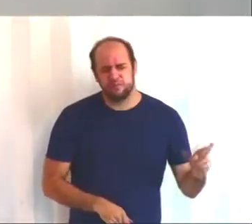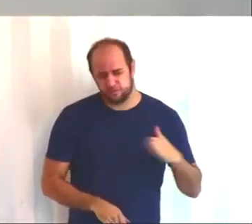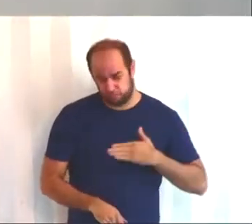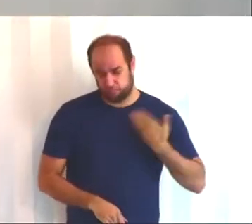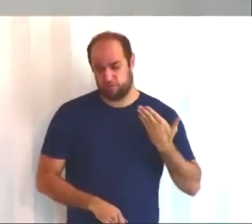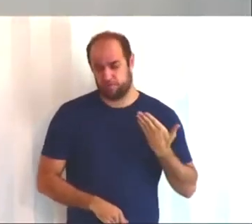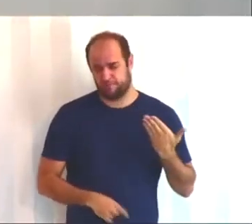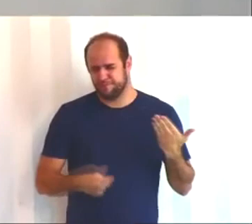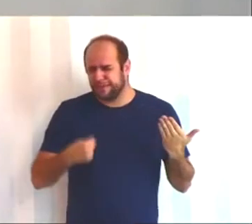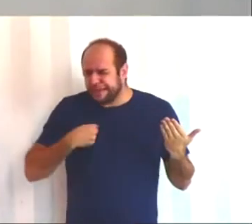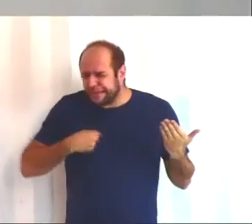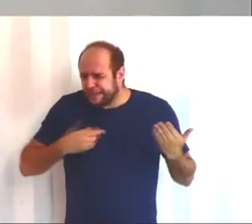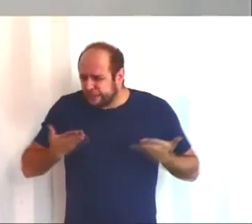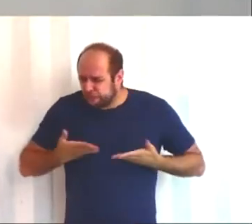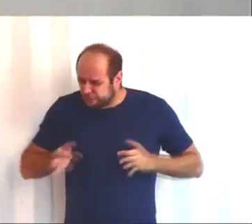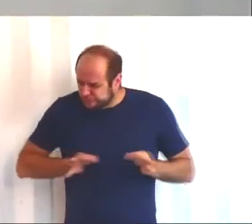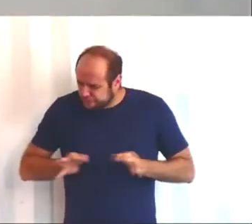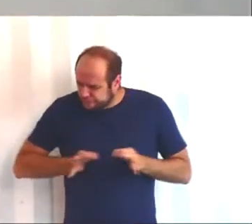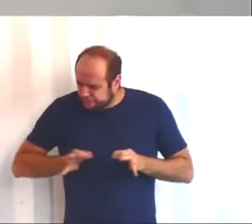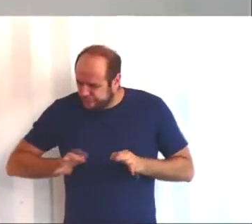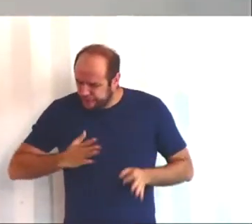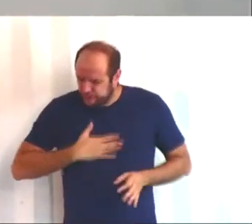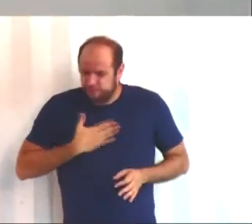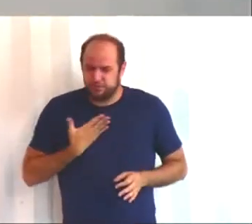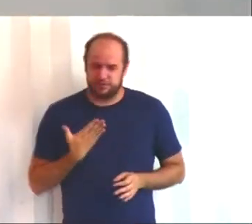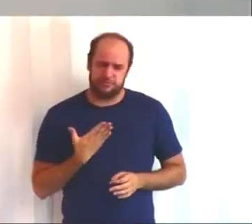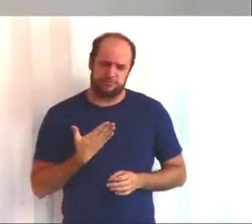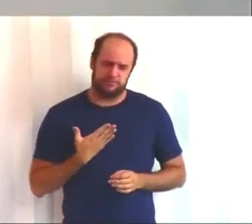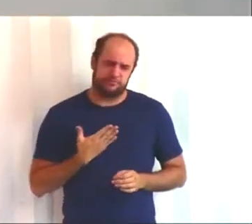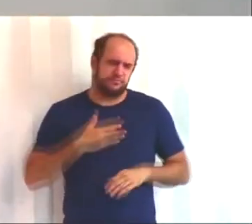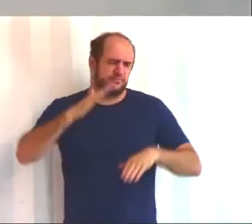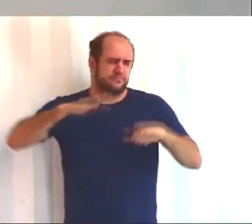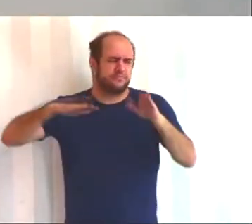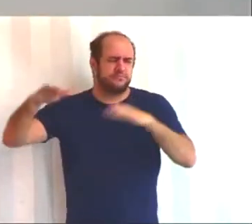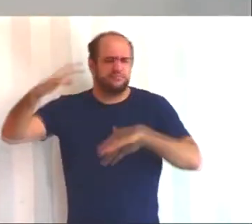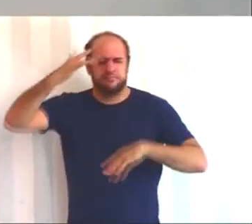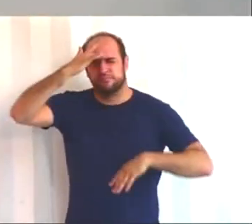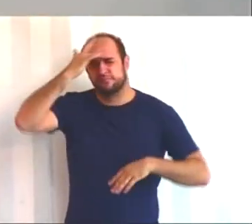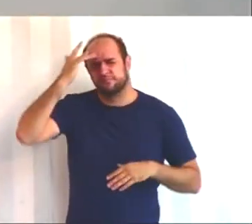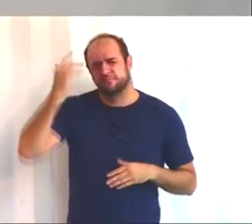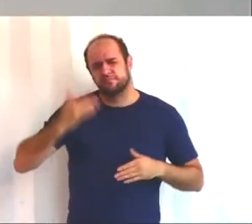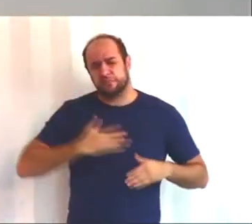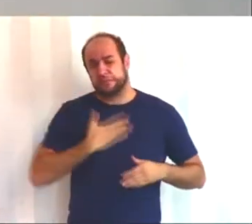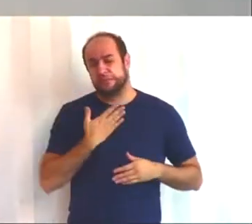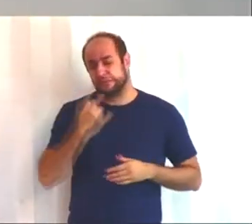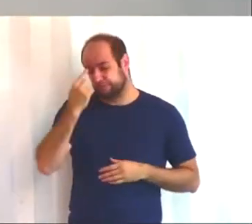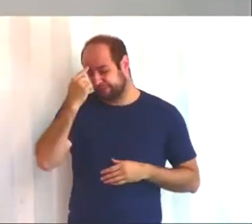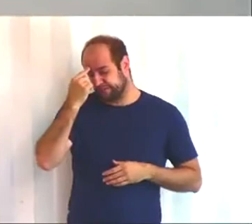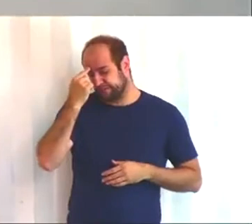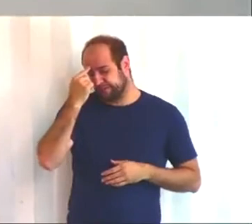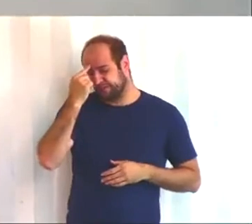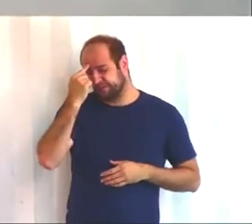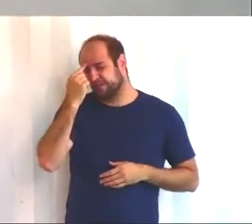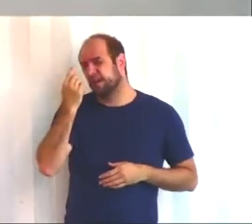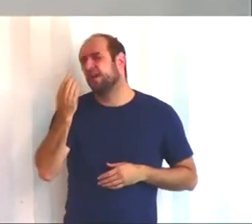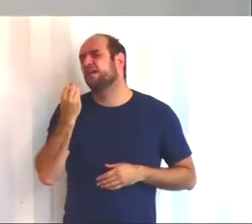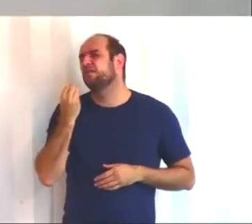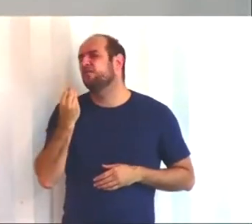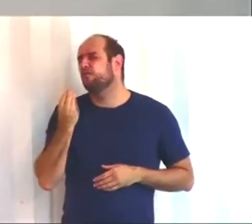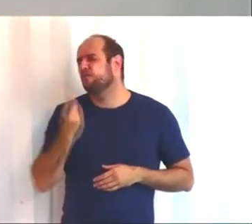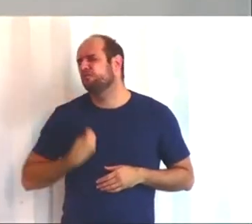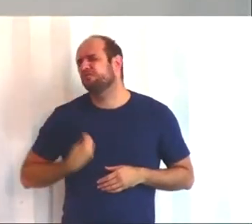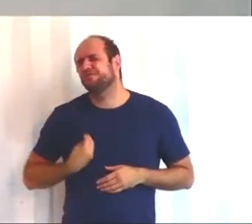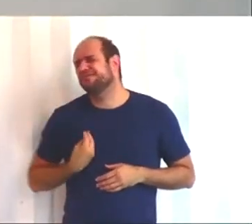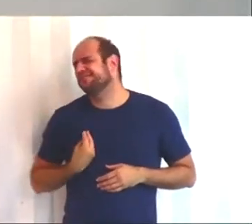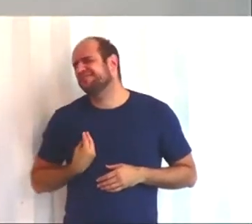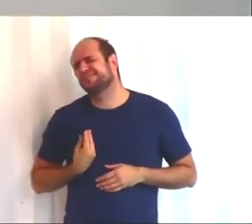me assombrei em preparar essa mensagem. Talvez alguns de nós estejam pensando, meu Deus, como eu tenho vivido a fé com o